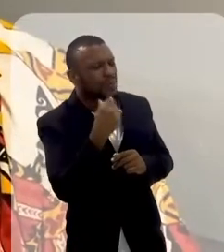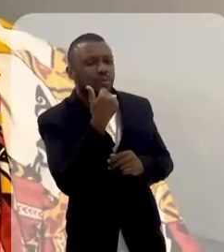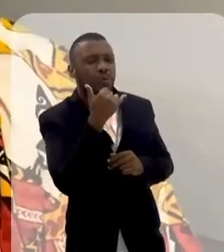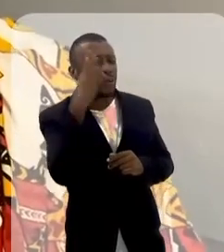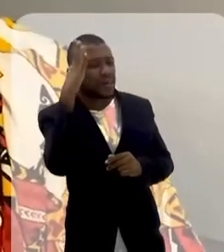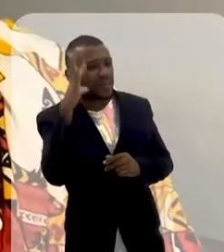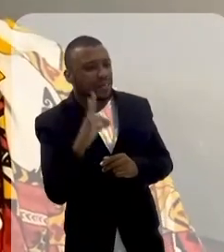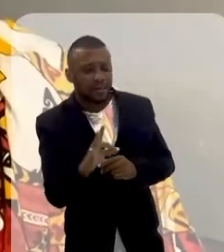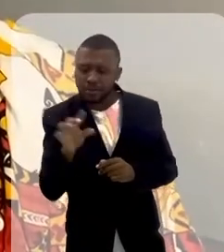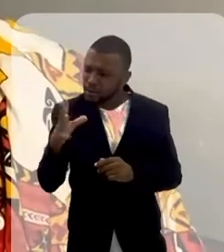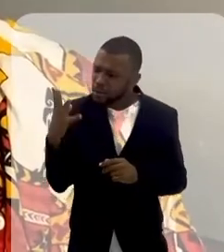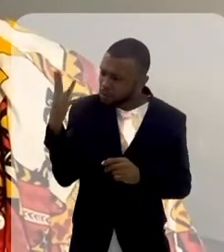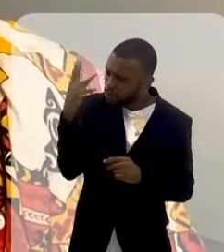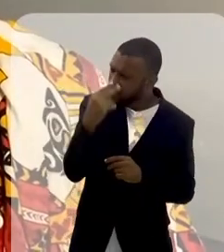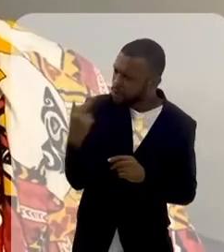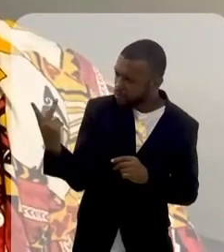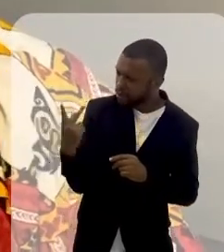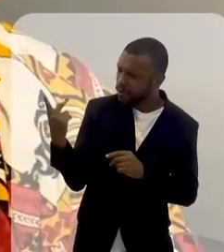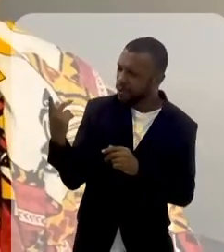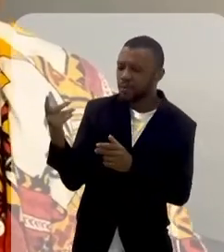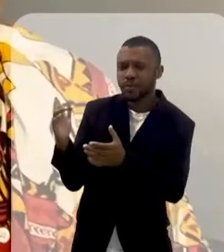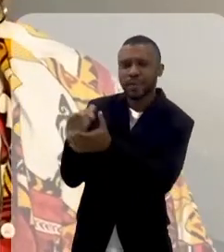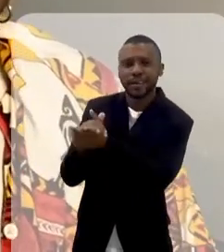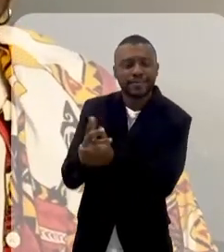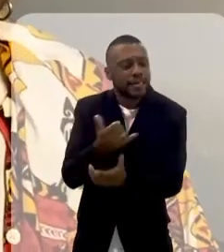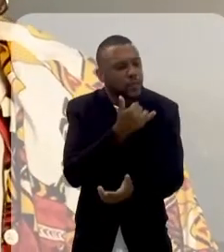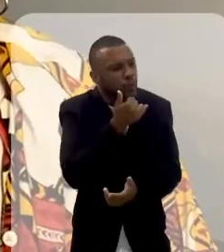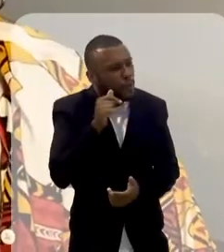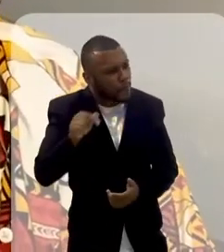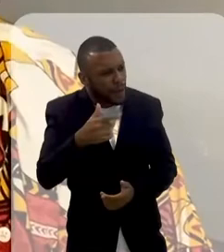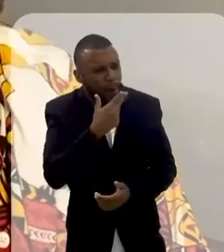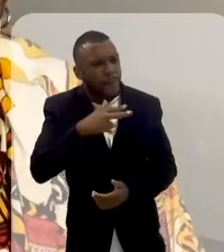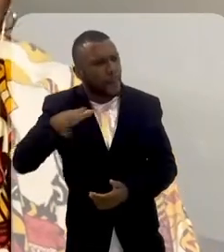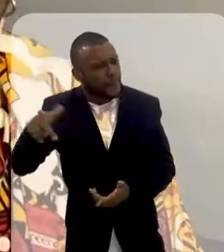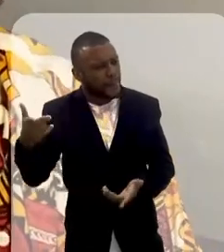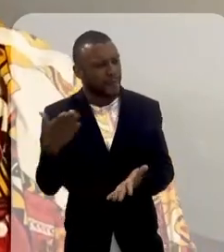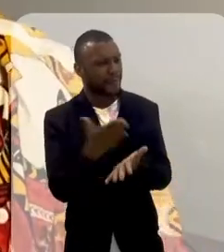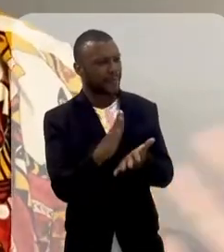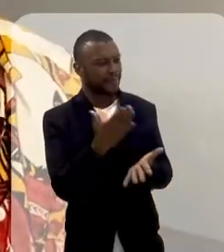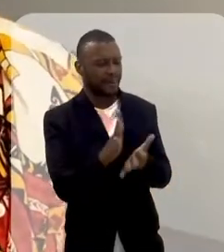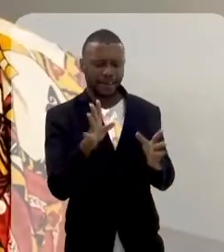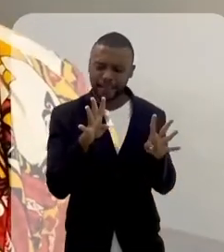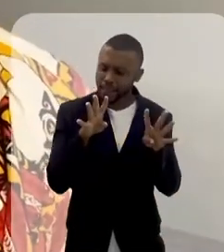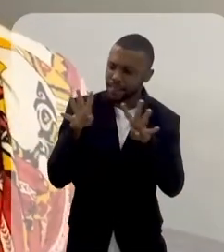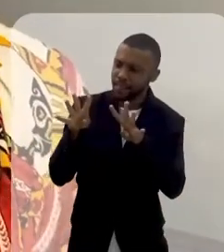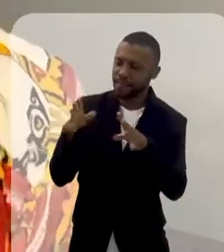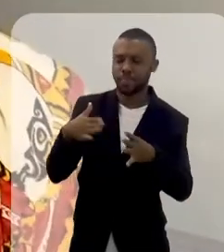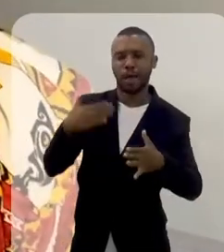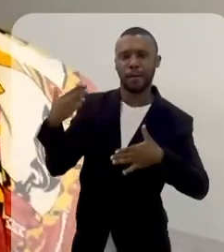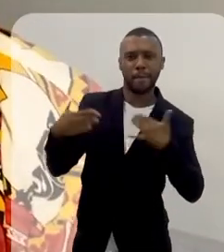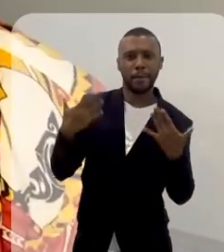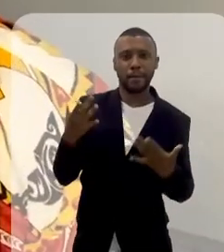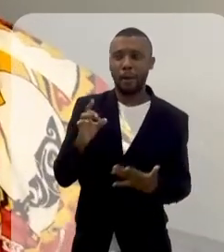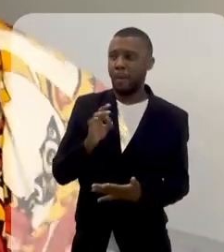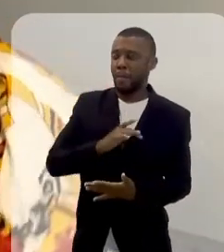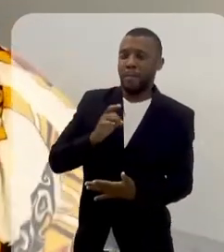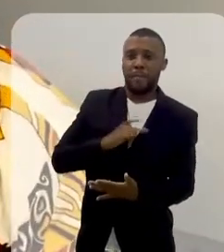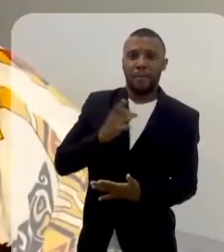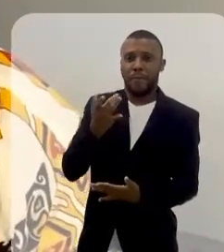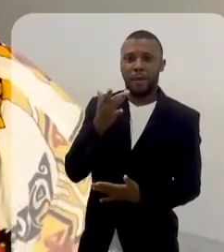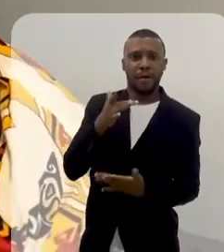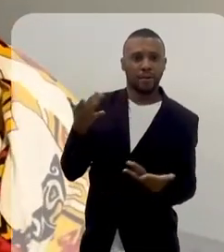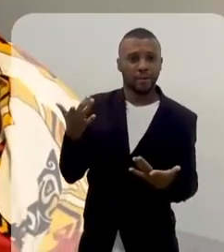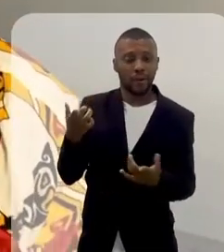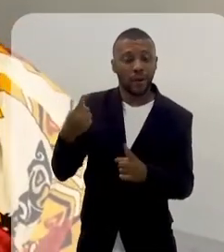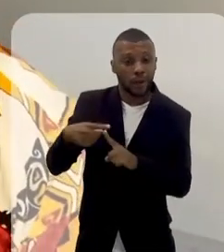aí eu: "O quê? O que é bonito? Não entendi." Aí eu: "Bonito vocês dois, o casal." Ele é meu irmão, cara, não tem nada a ver. As pessoas. Isso me dá